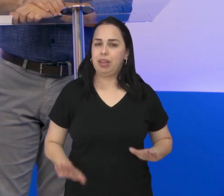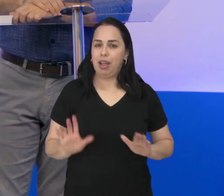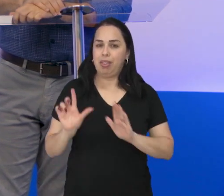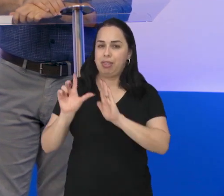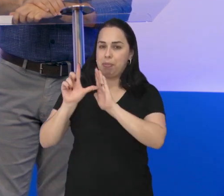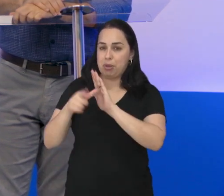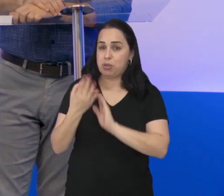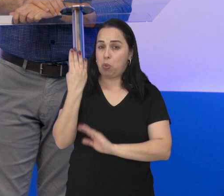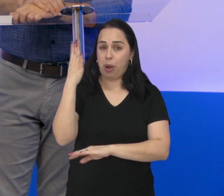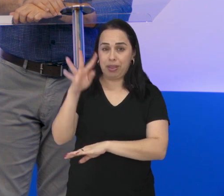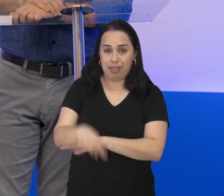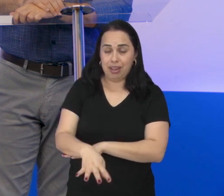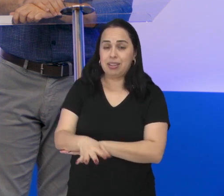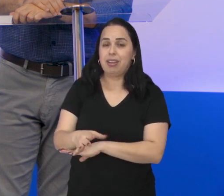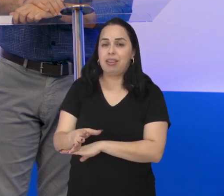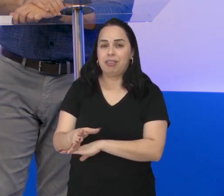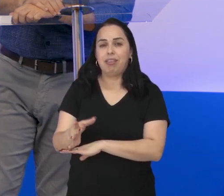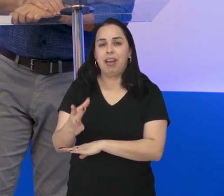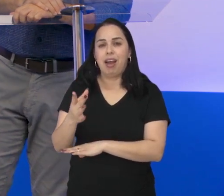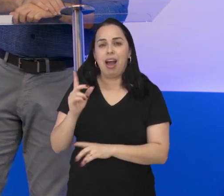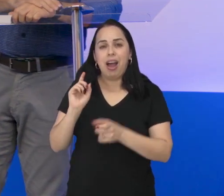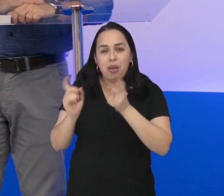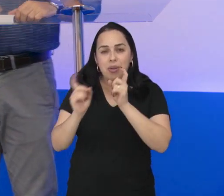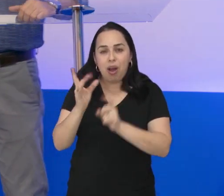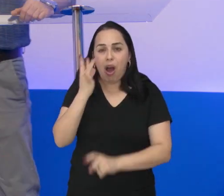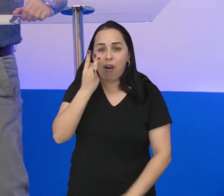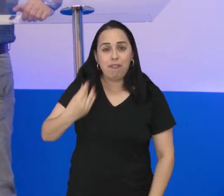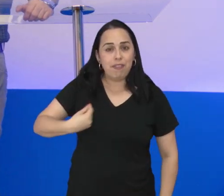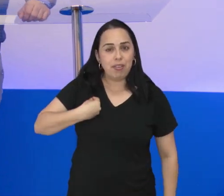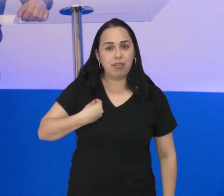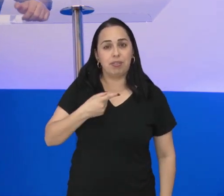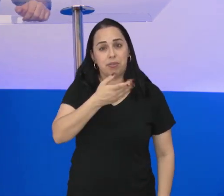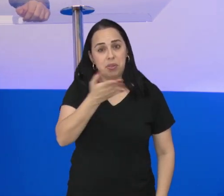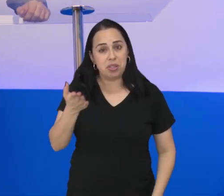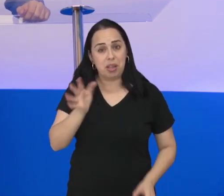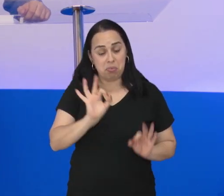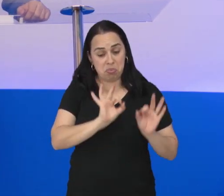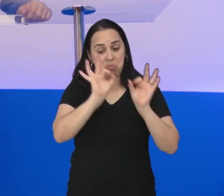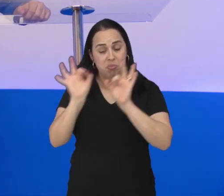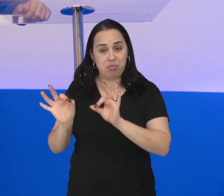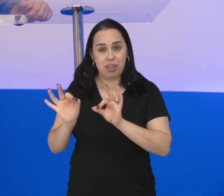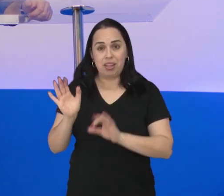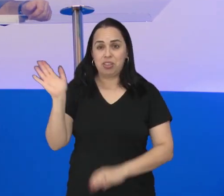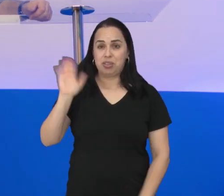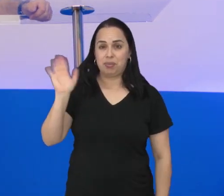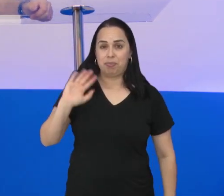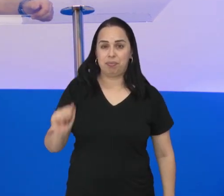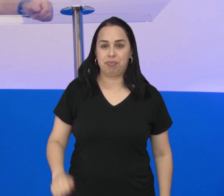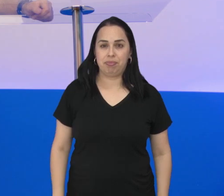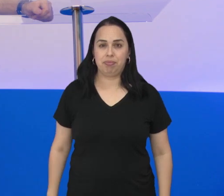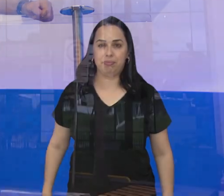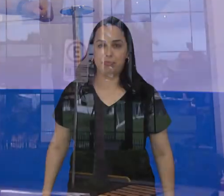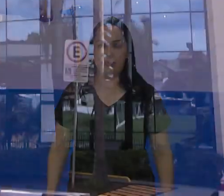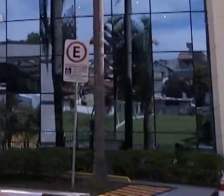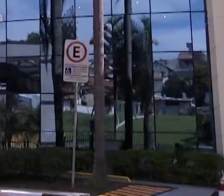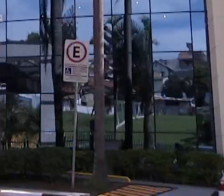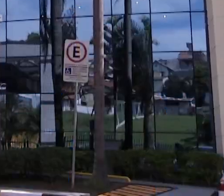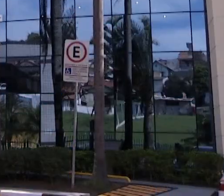@tvcâmarasjc. Mais tarde, às 4, tem a transmissão ao vivo da sessão e você é o nosso convidado, hein? Até mais!